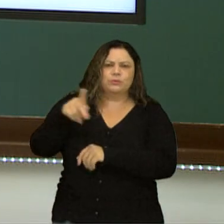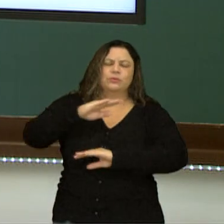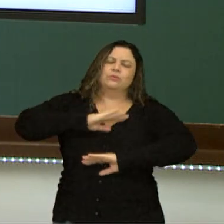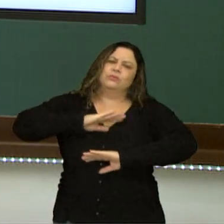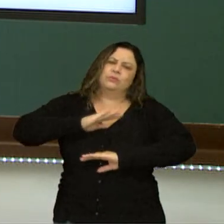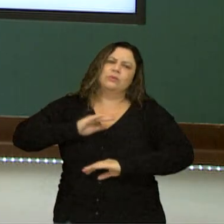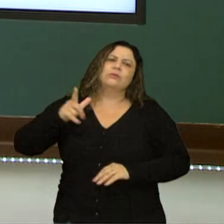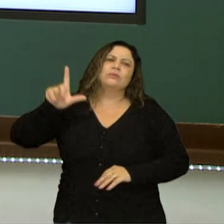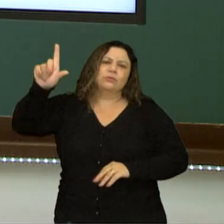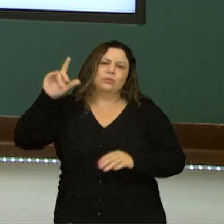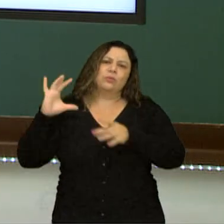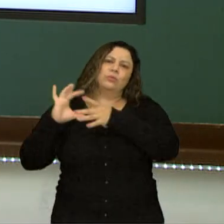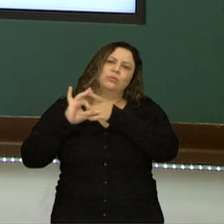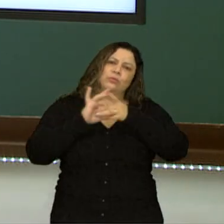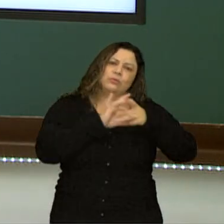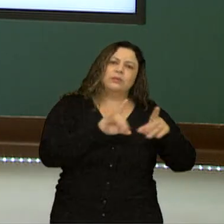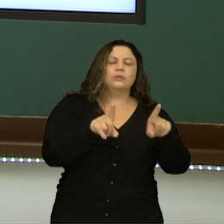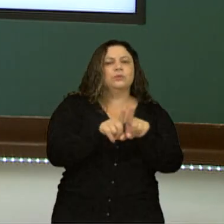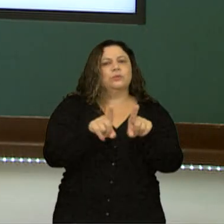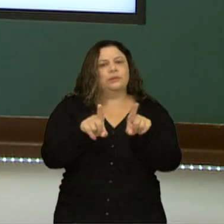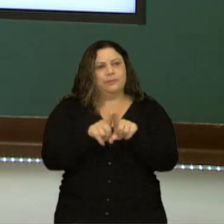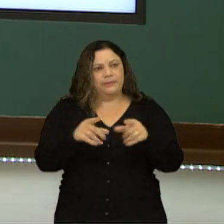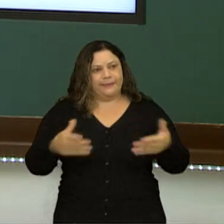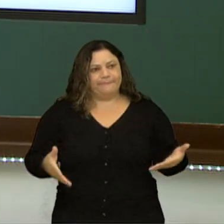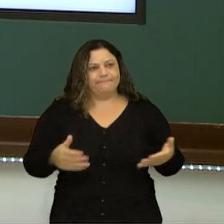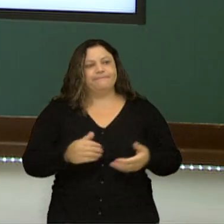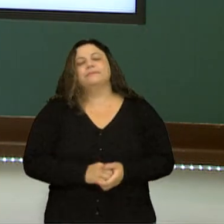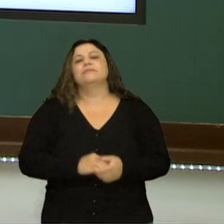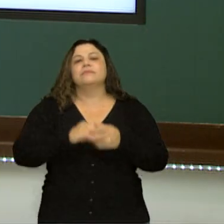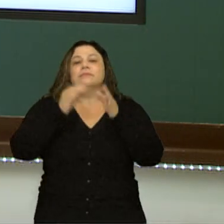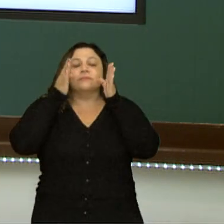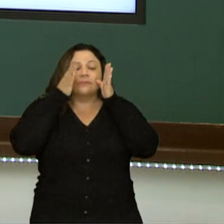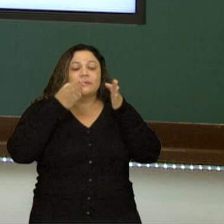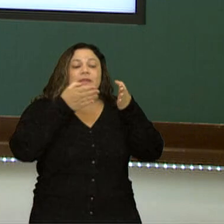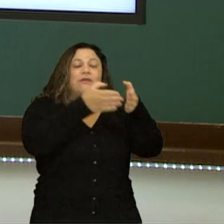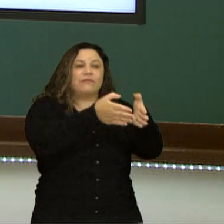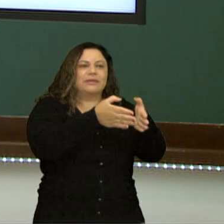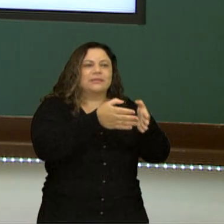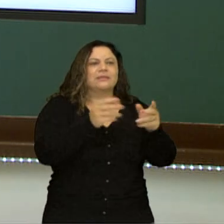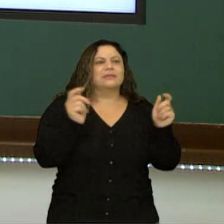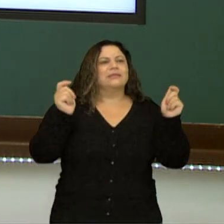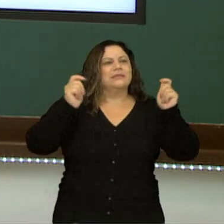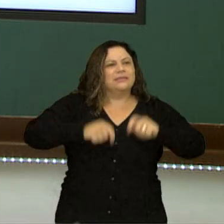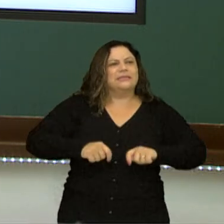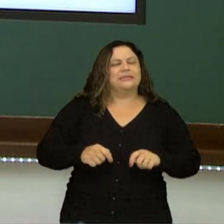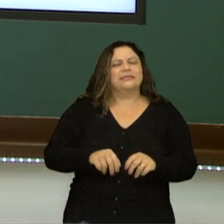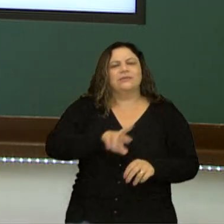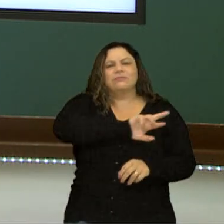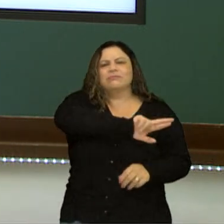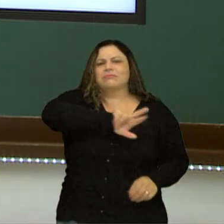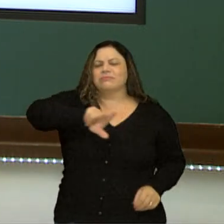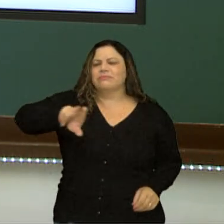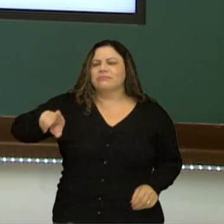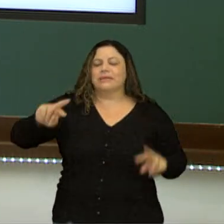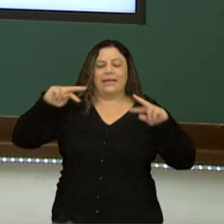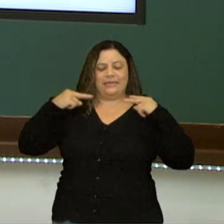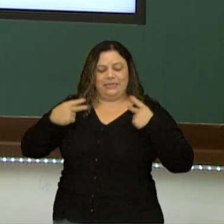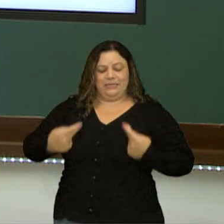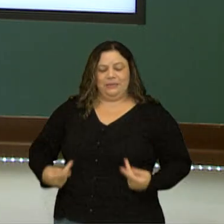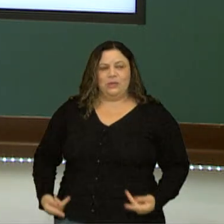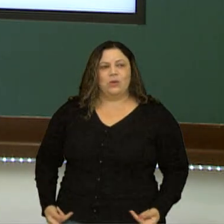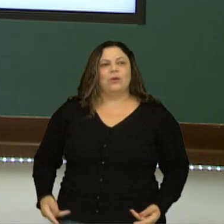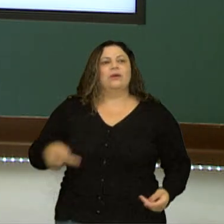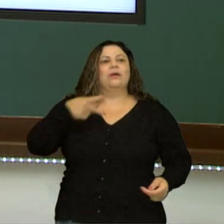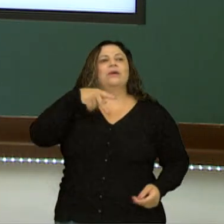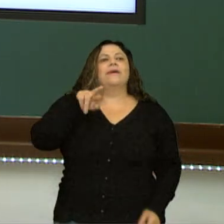outros contextos também. Enfatizando a dignidade inerente de cada ser humano, seu